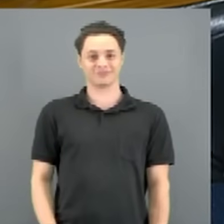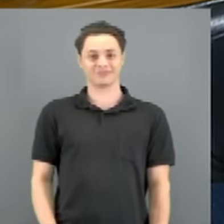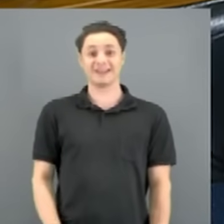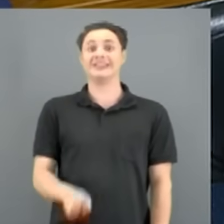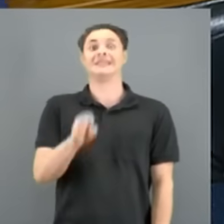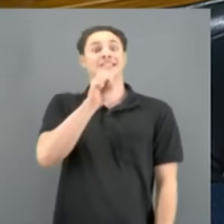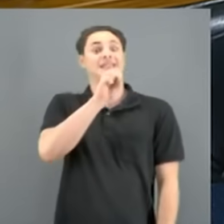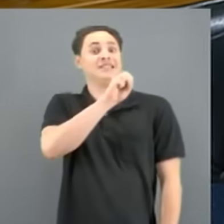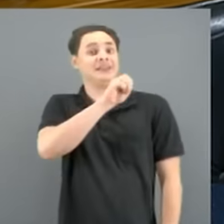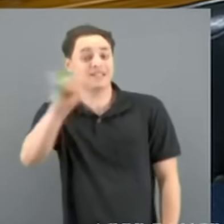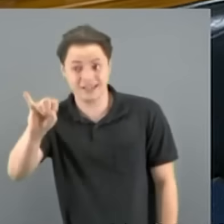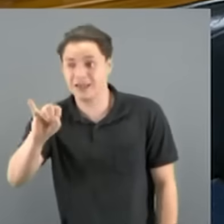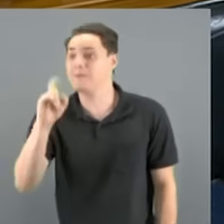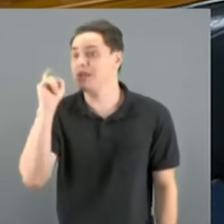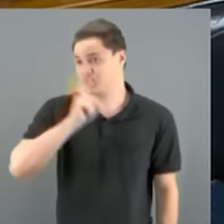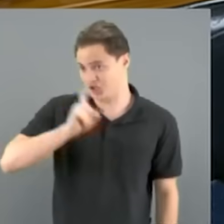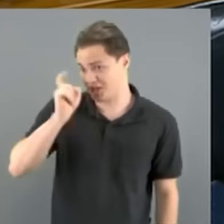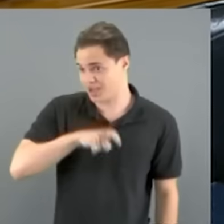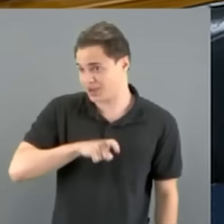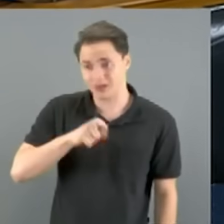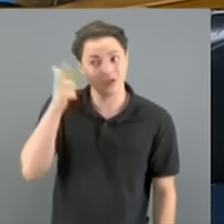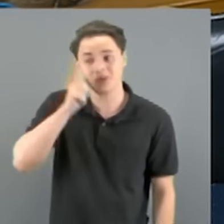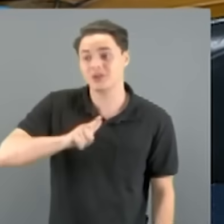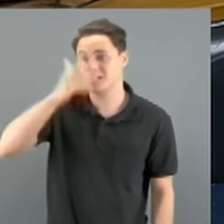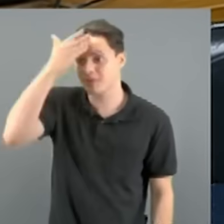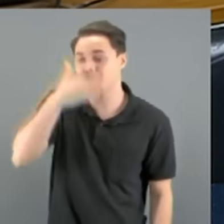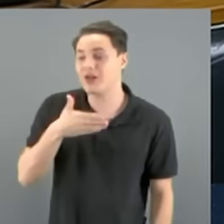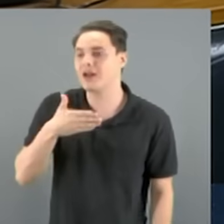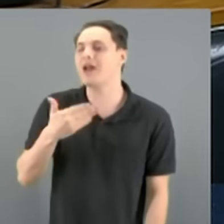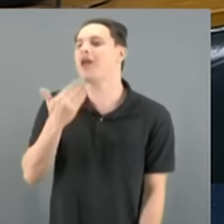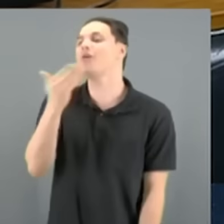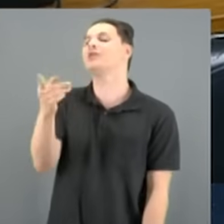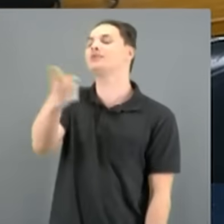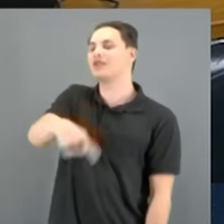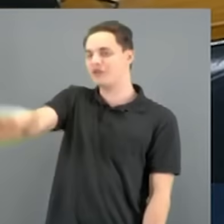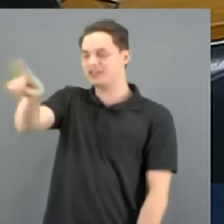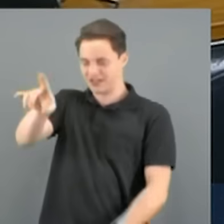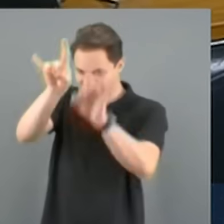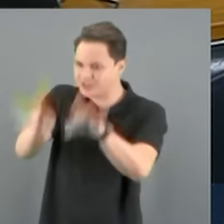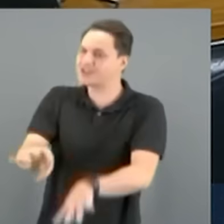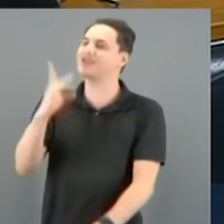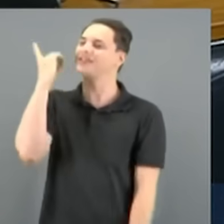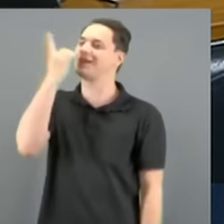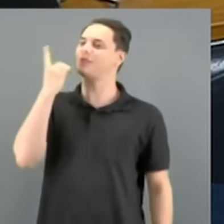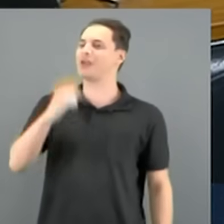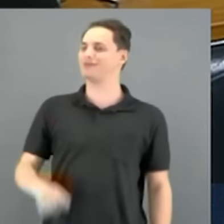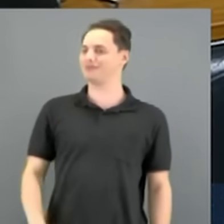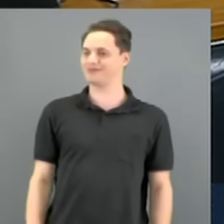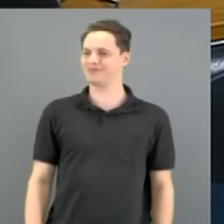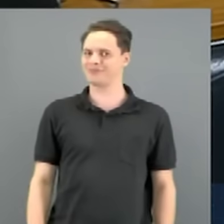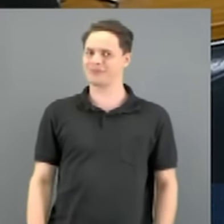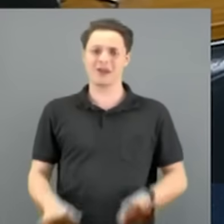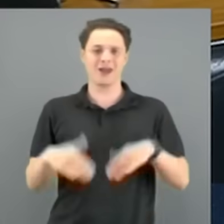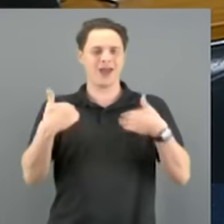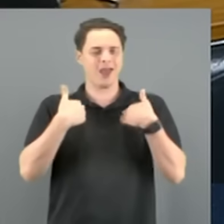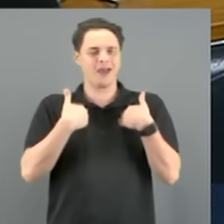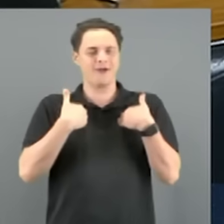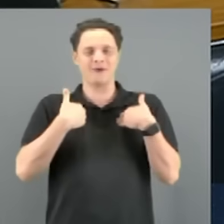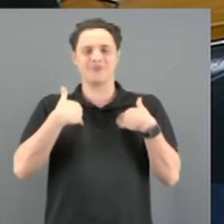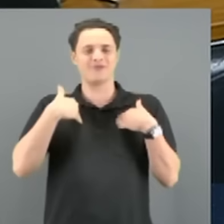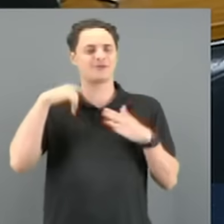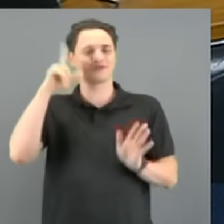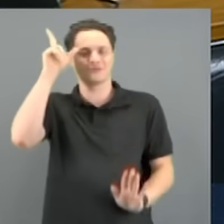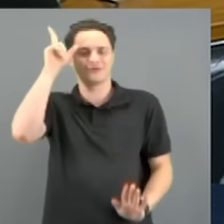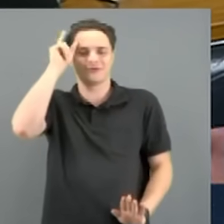seja mentira que às vezes eu não sei que vocês denunciem seus mandatos então eu tô tranquilo quanto a isso